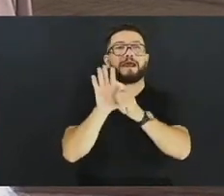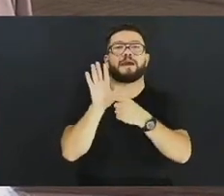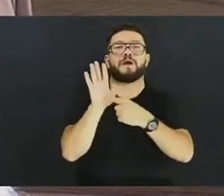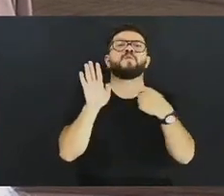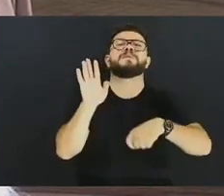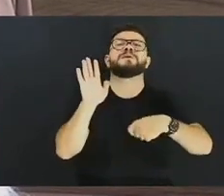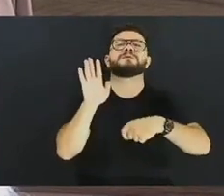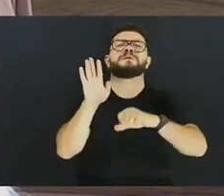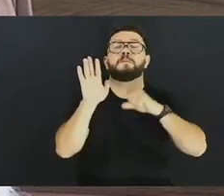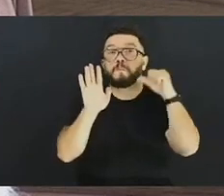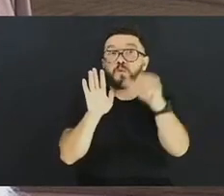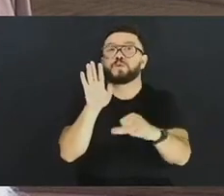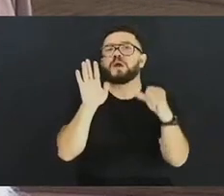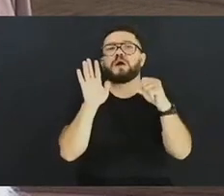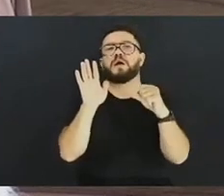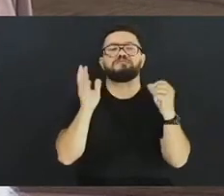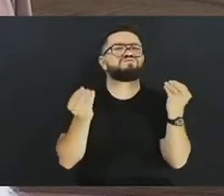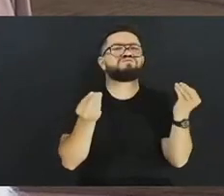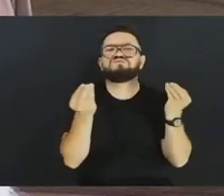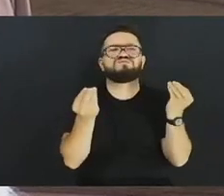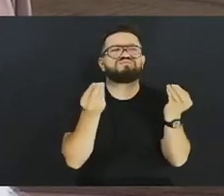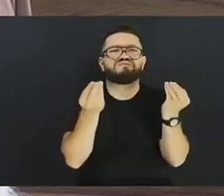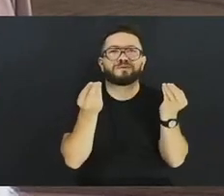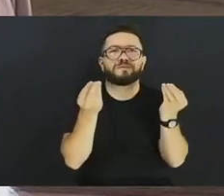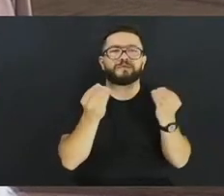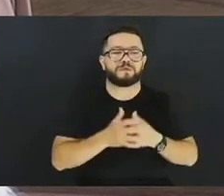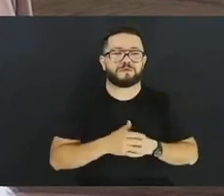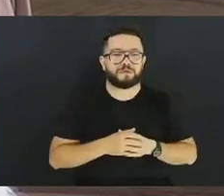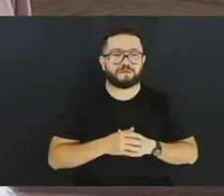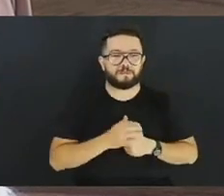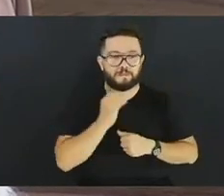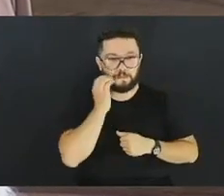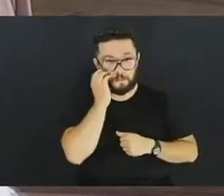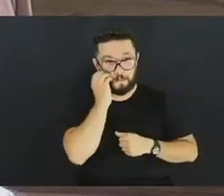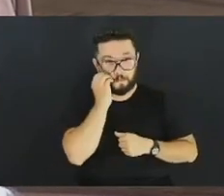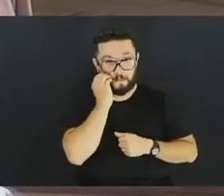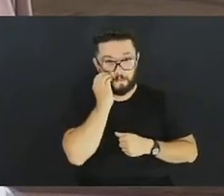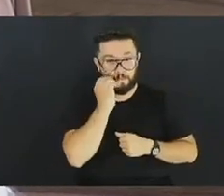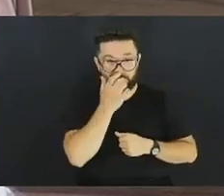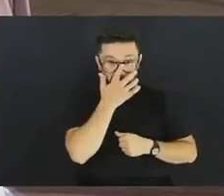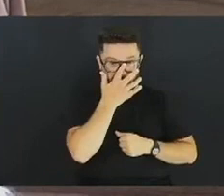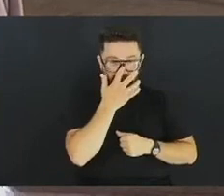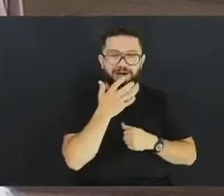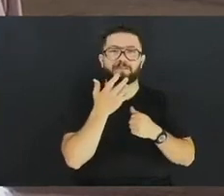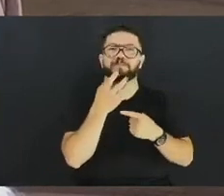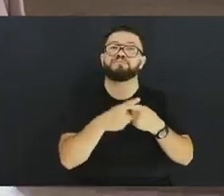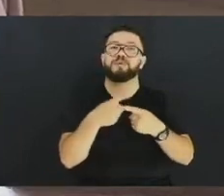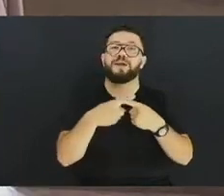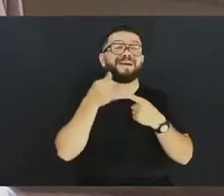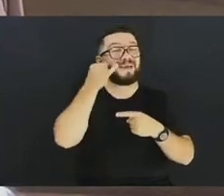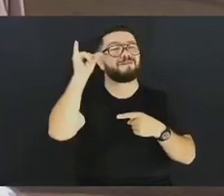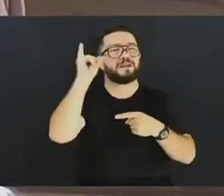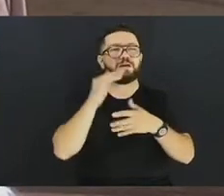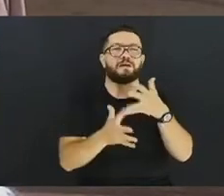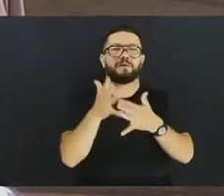precisa fazer para, de fato, proteger a araucária e não ficar só atrapalhando como a gente tem hoje nas nossas